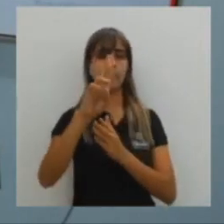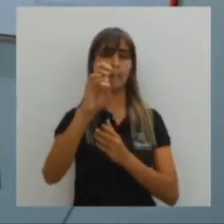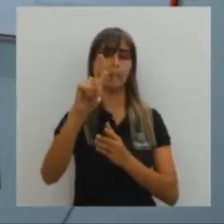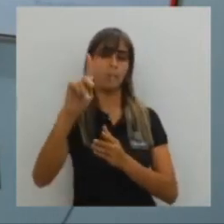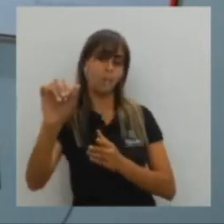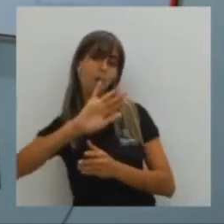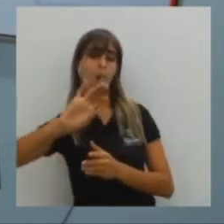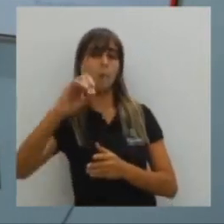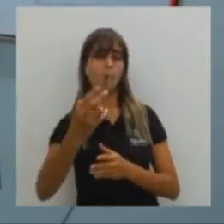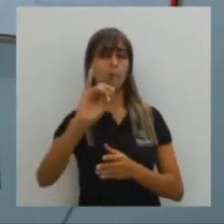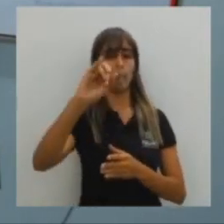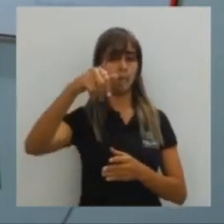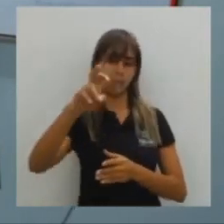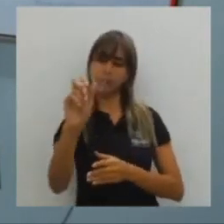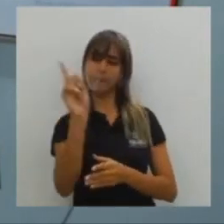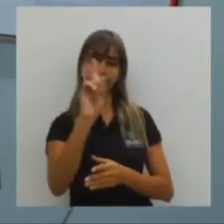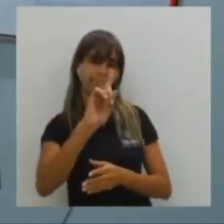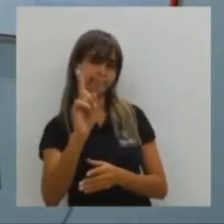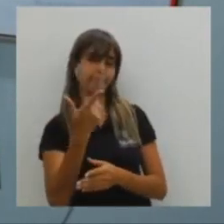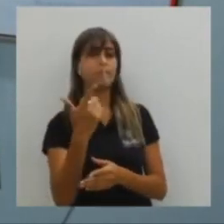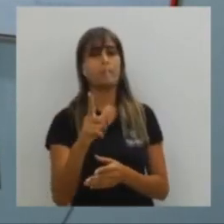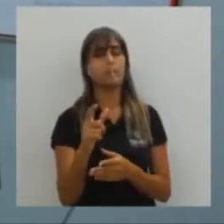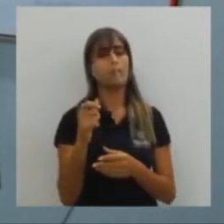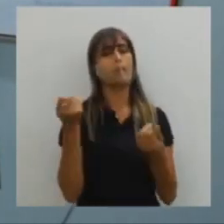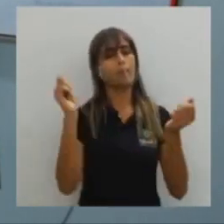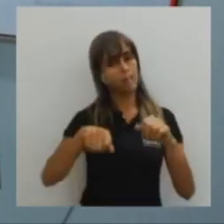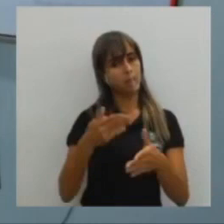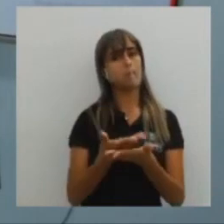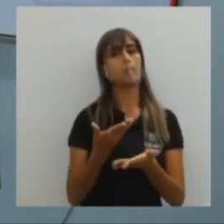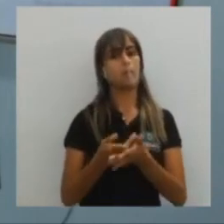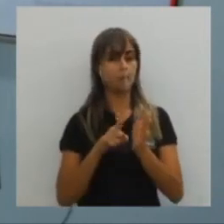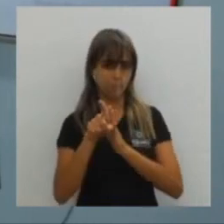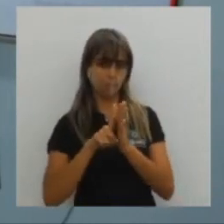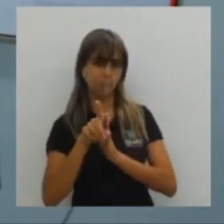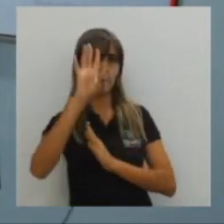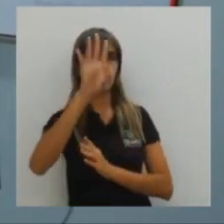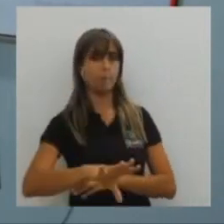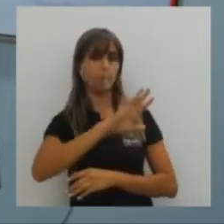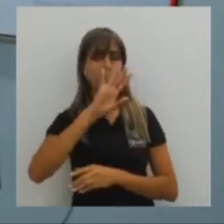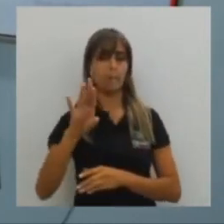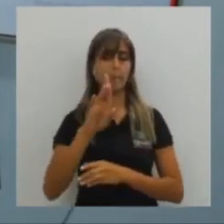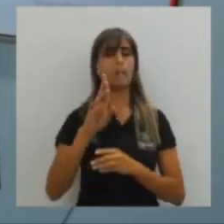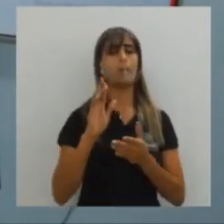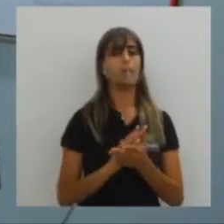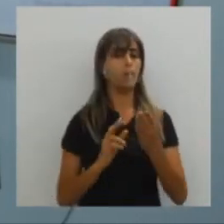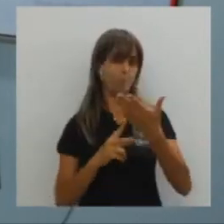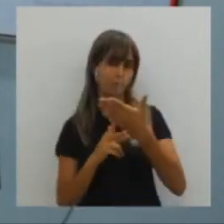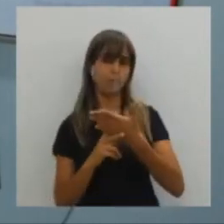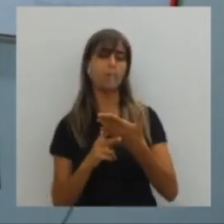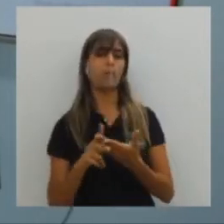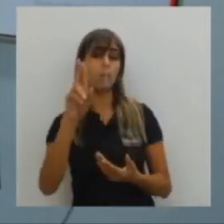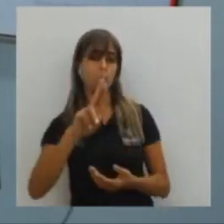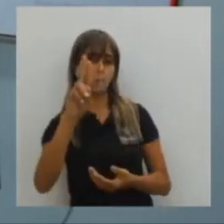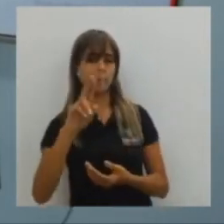verbo irregular. Não existe isso, infelizmente. A gente precisa sentar, estudar uma tabela de verbos irregulares e tentar colocá-los no dia a dia